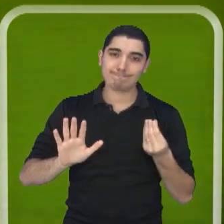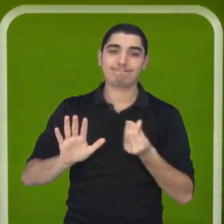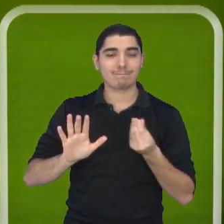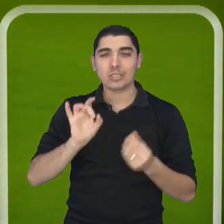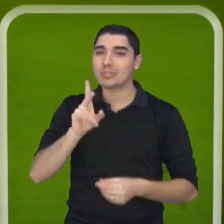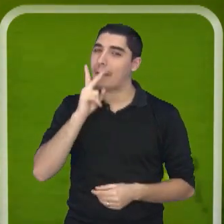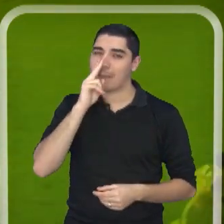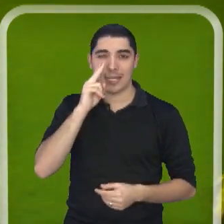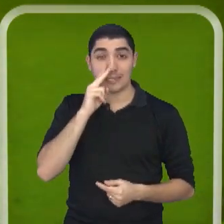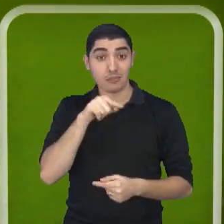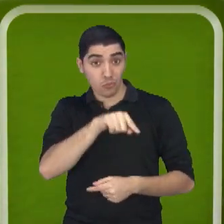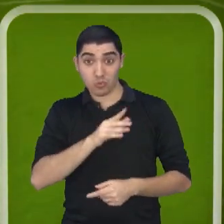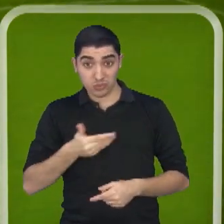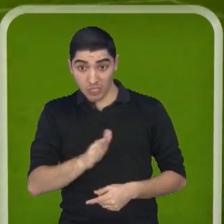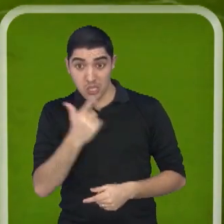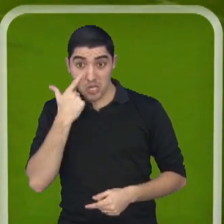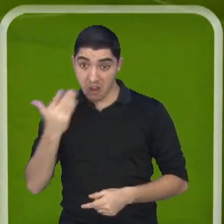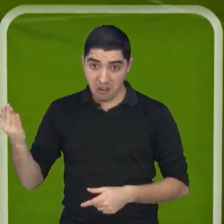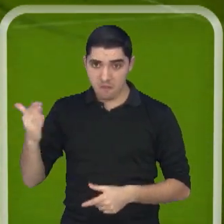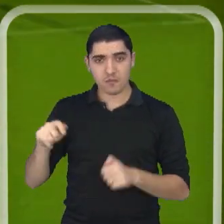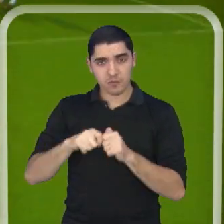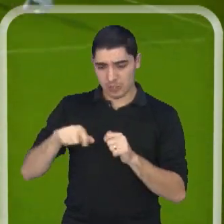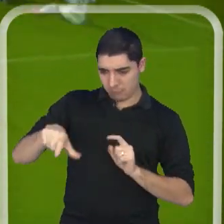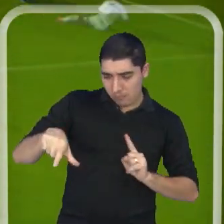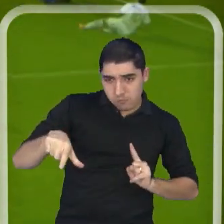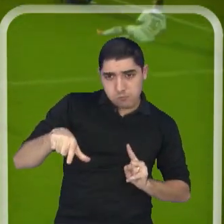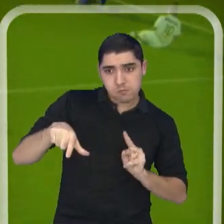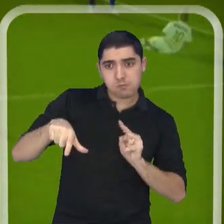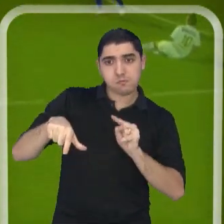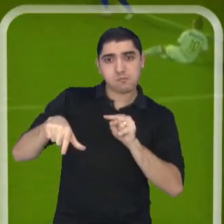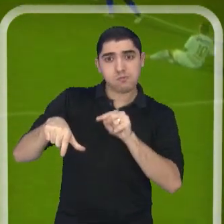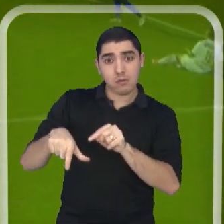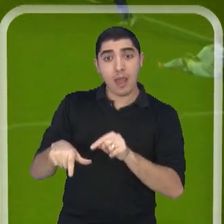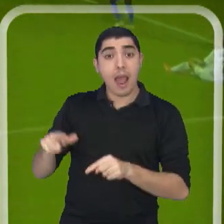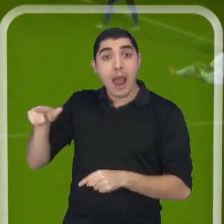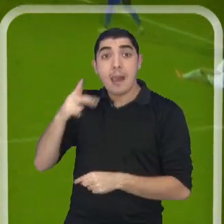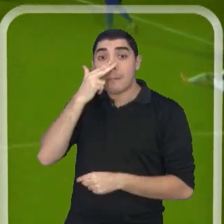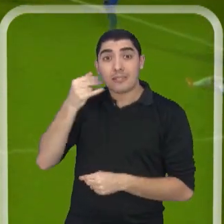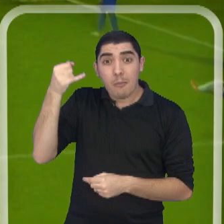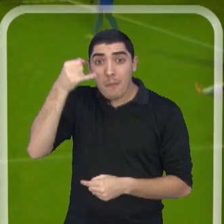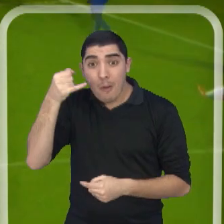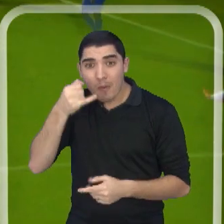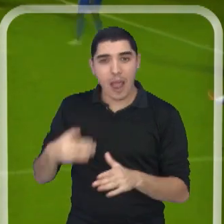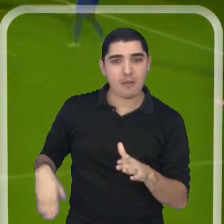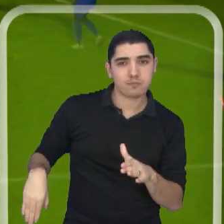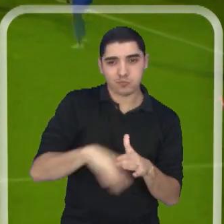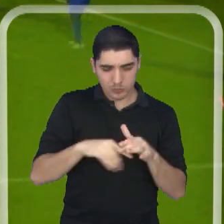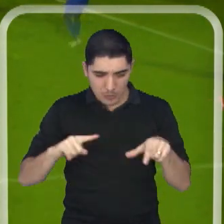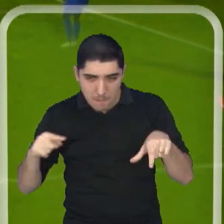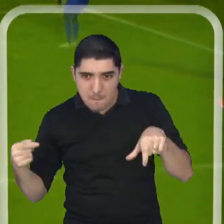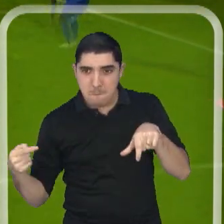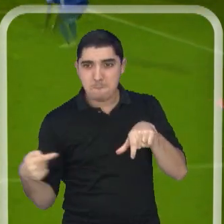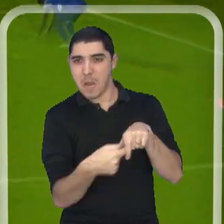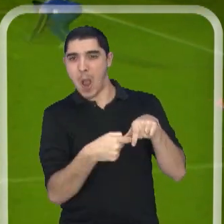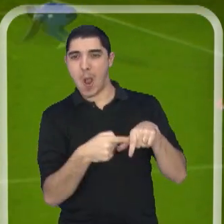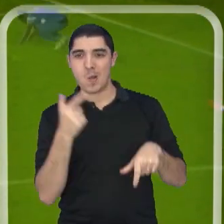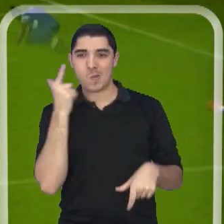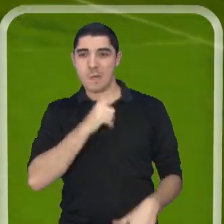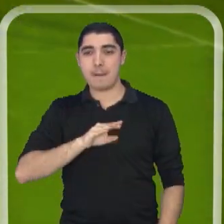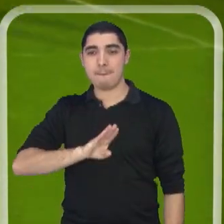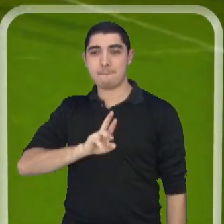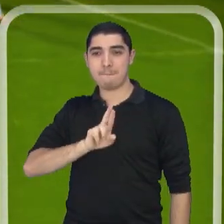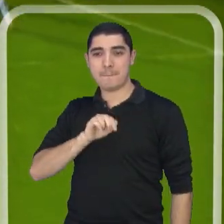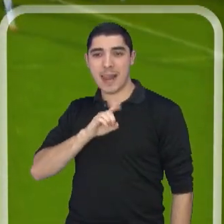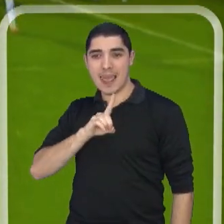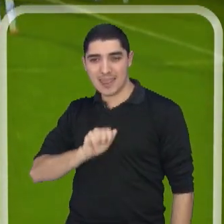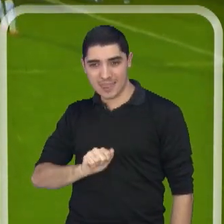Em jogada de linha de fundo, o Santos cruzou na área, a zaga deu bobeira e a bola sobrou no segundo pau para a volante Brena,